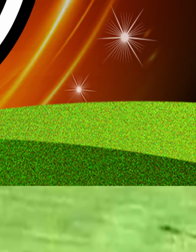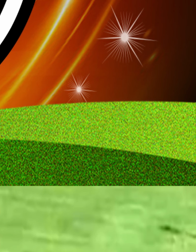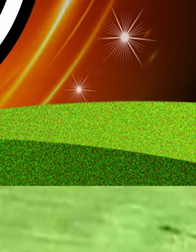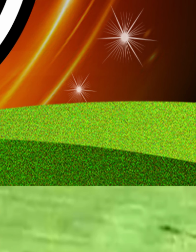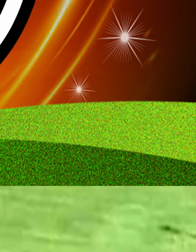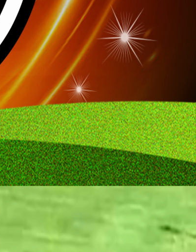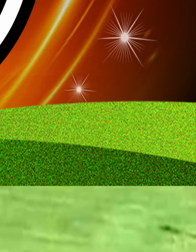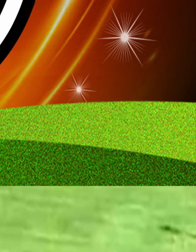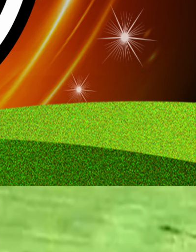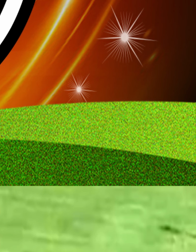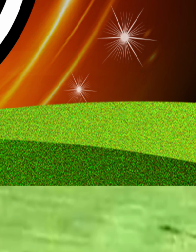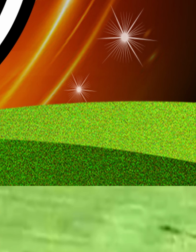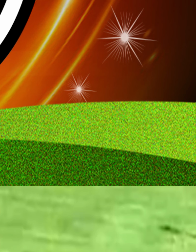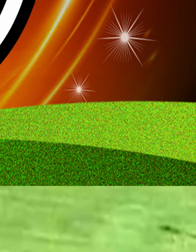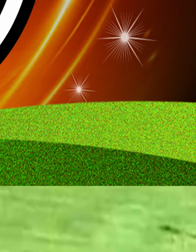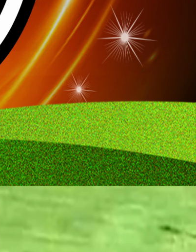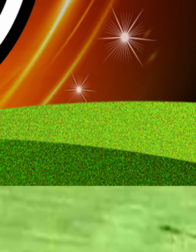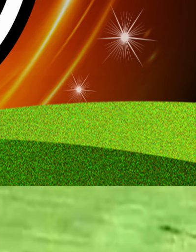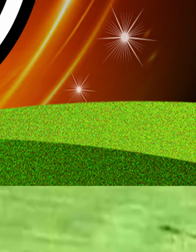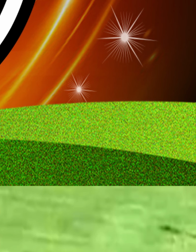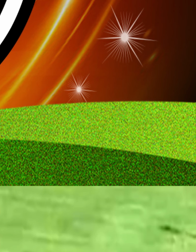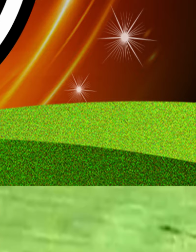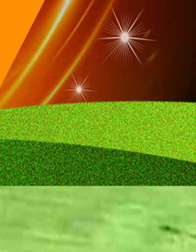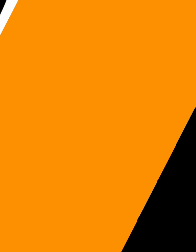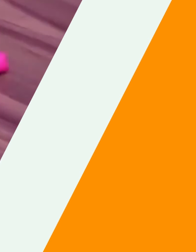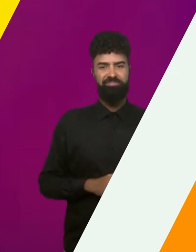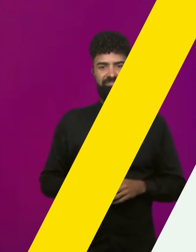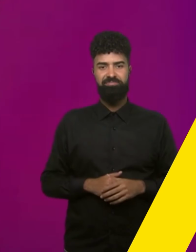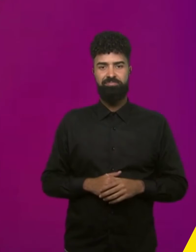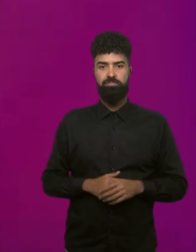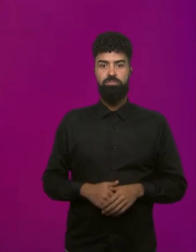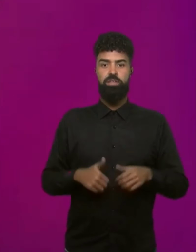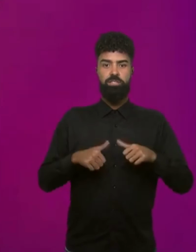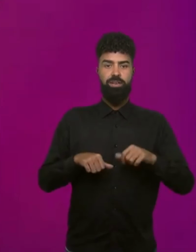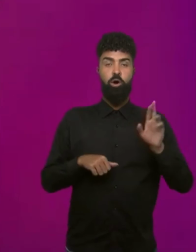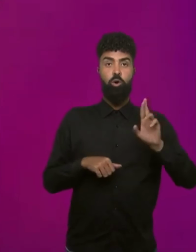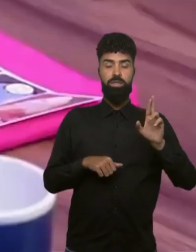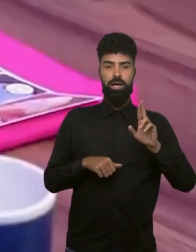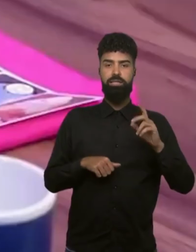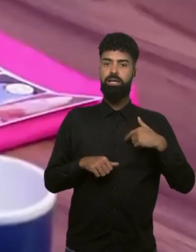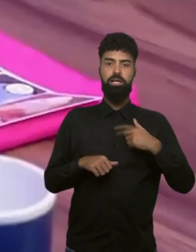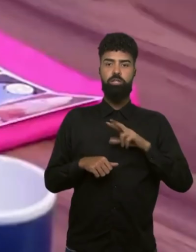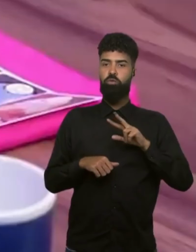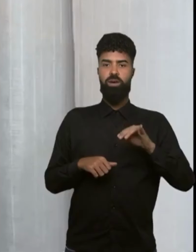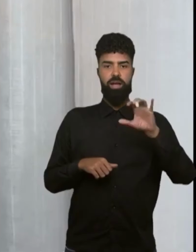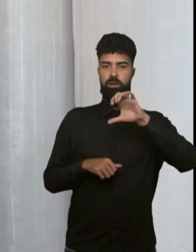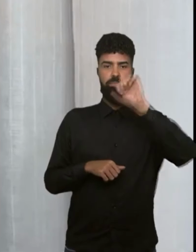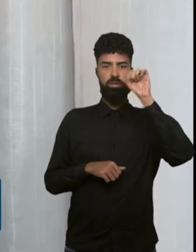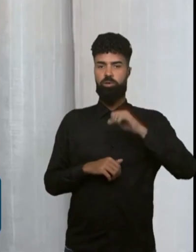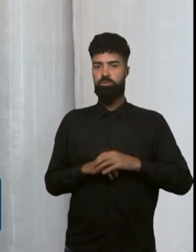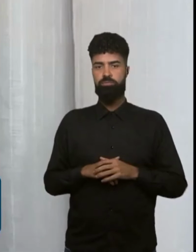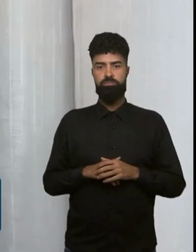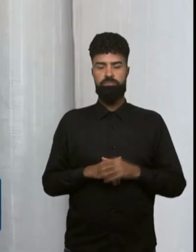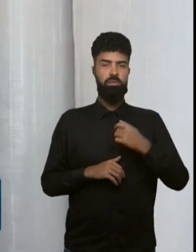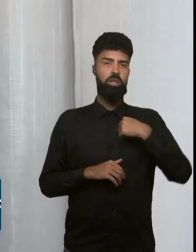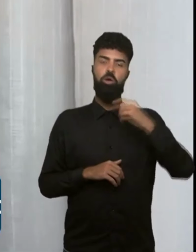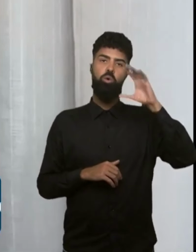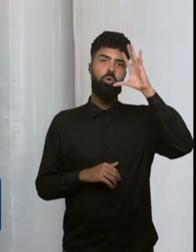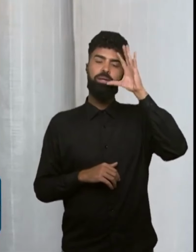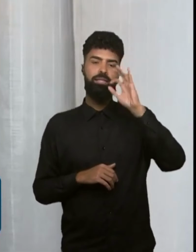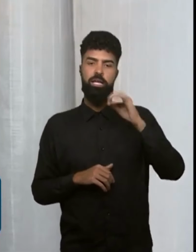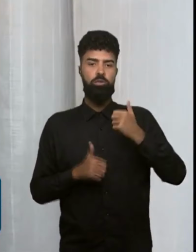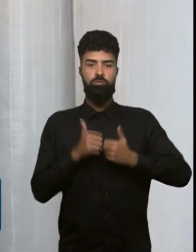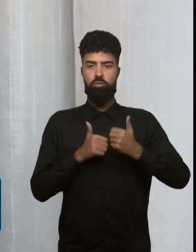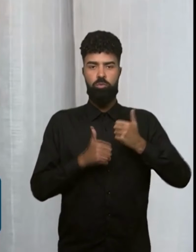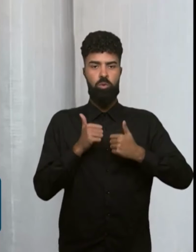mãe Michele da Cigana. Confira. Aqui, ó, não vai ser campeão. Eu não entendo realmente de